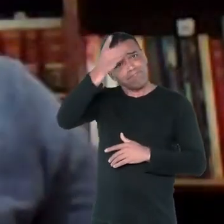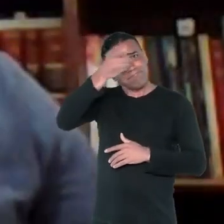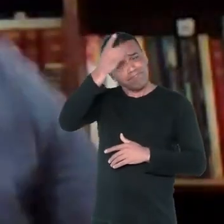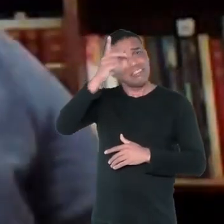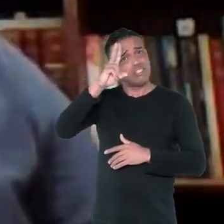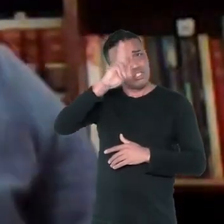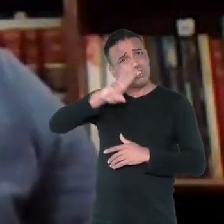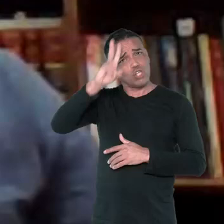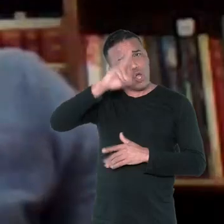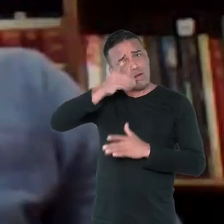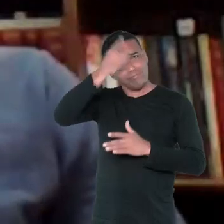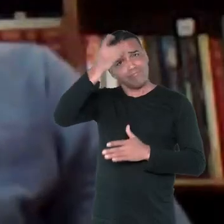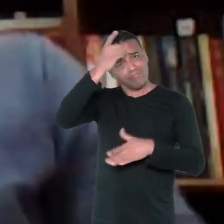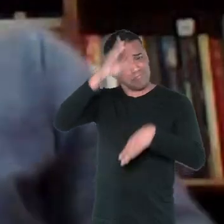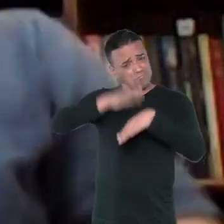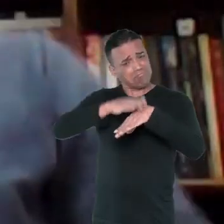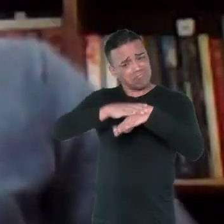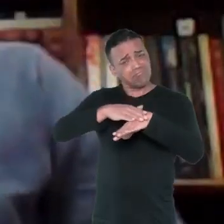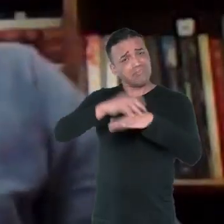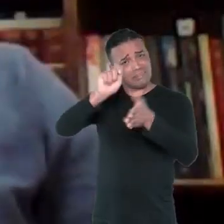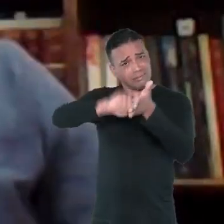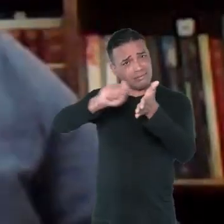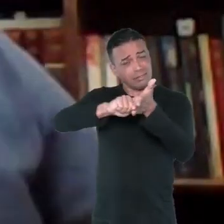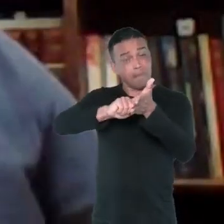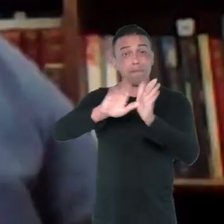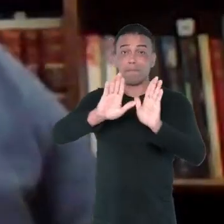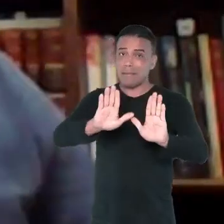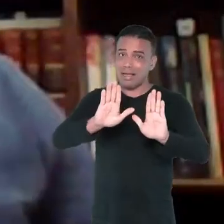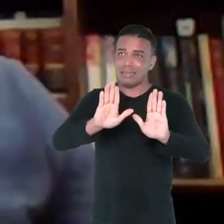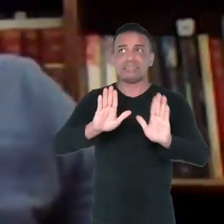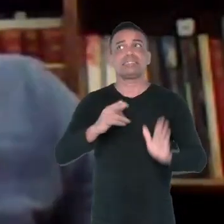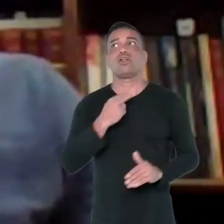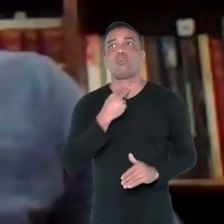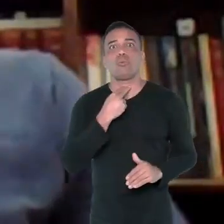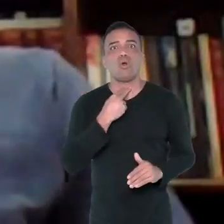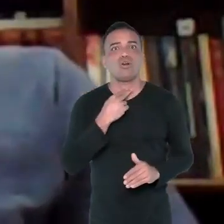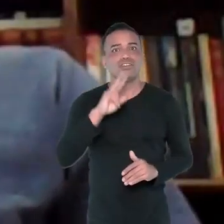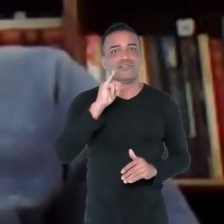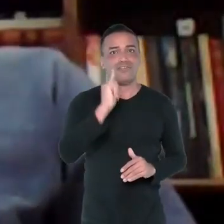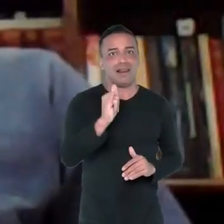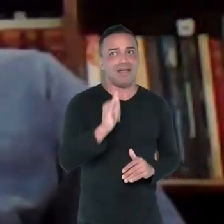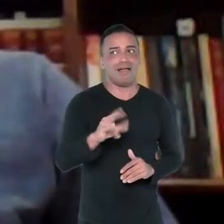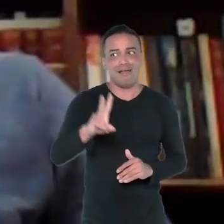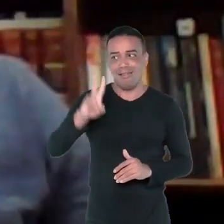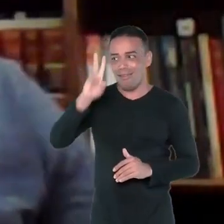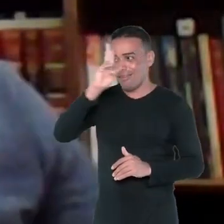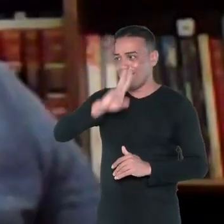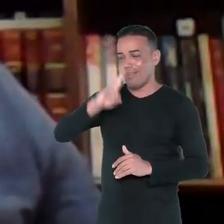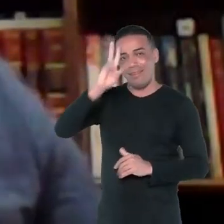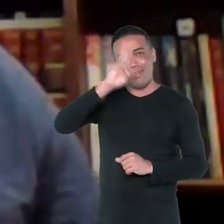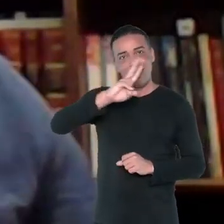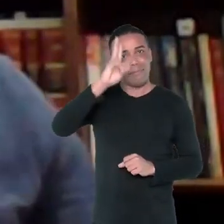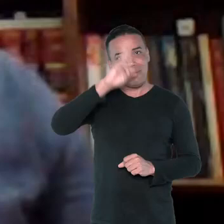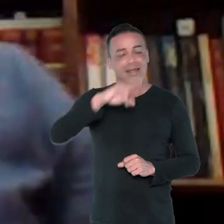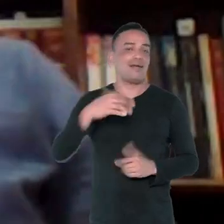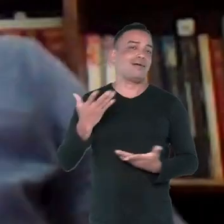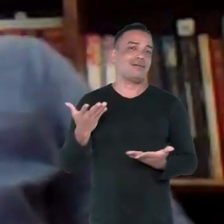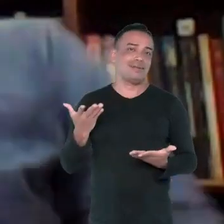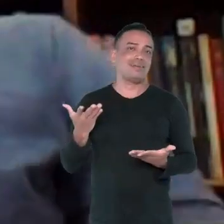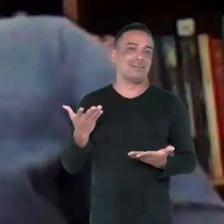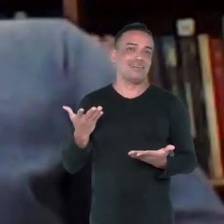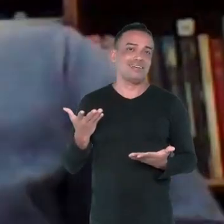uma história criada. Mas a gente não pode deixar de lembrar do Flaubert,